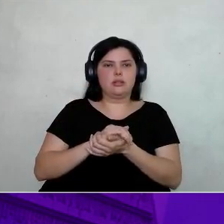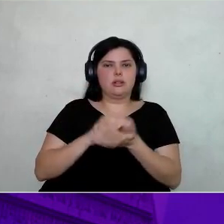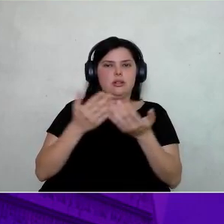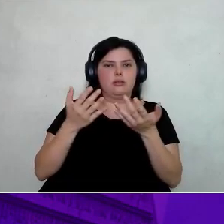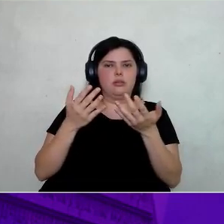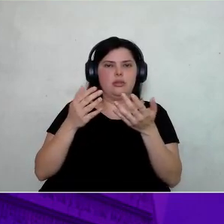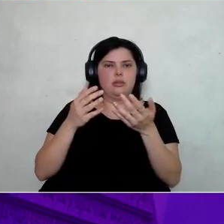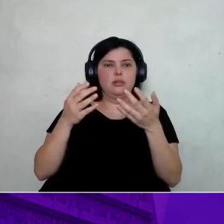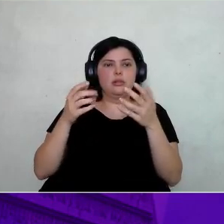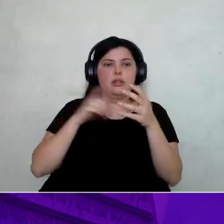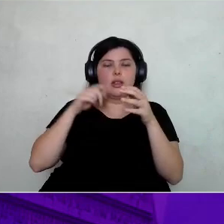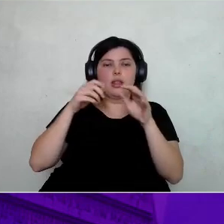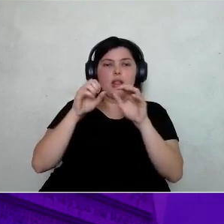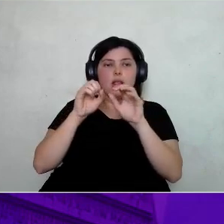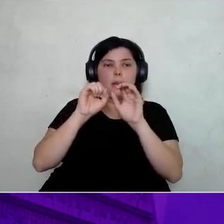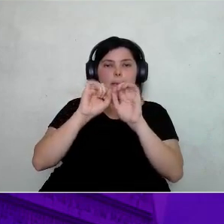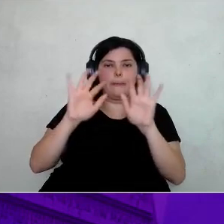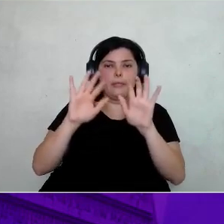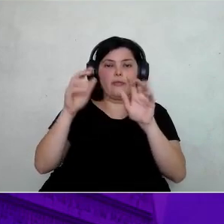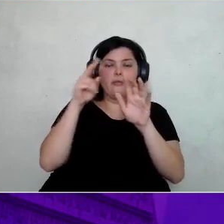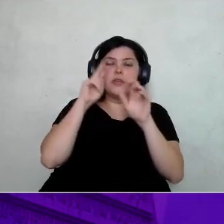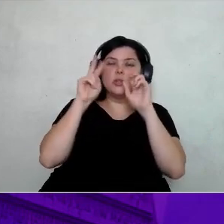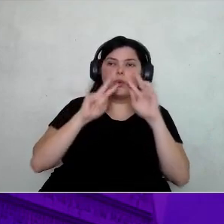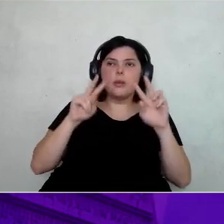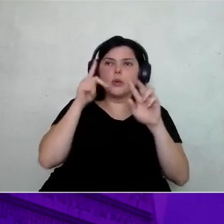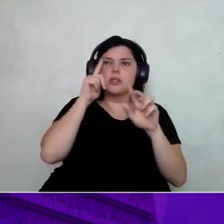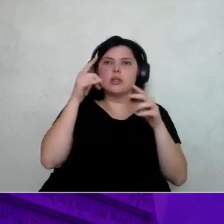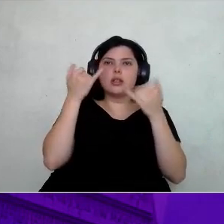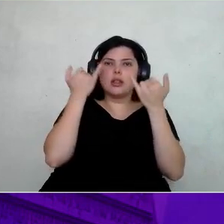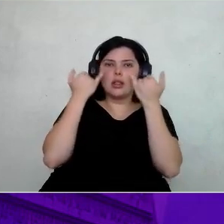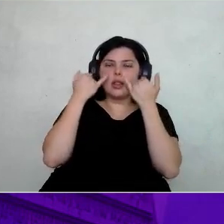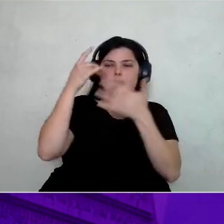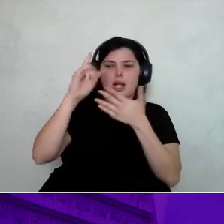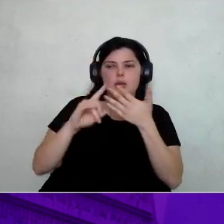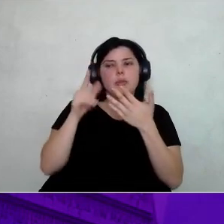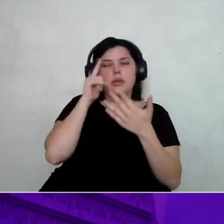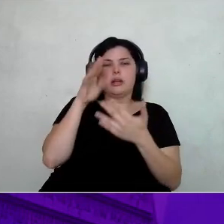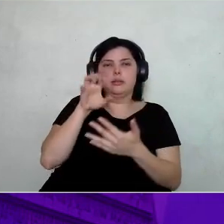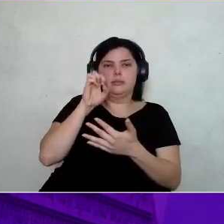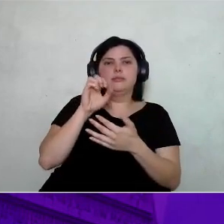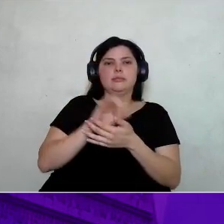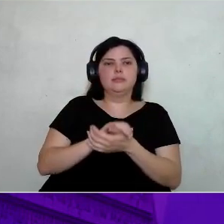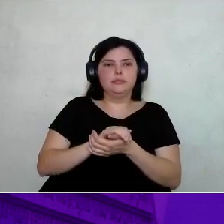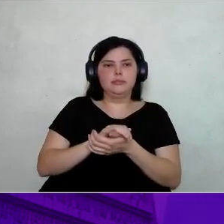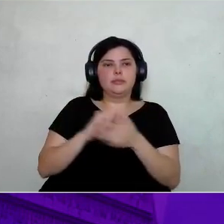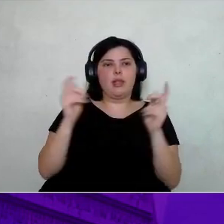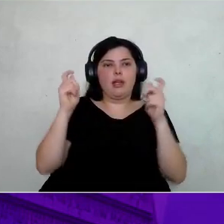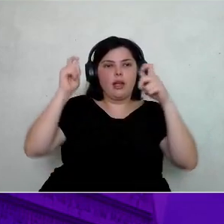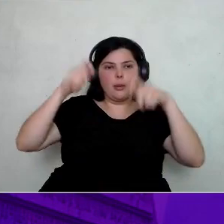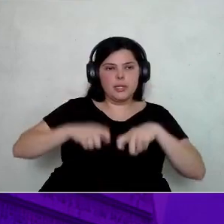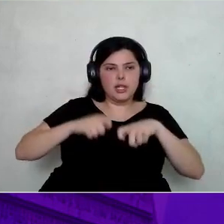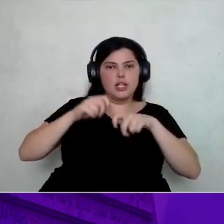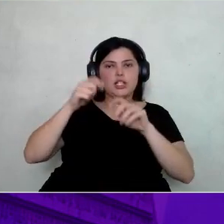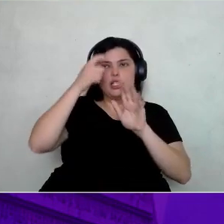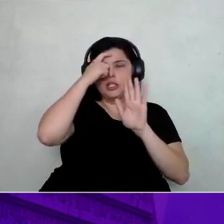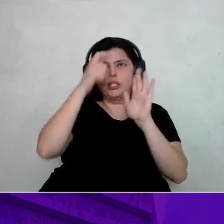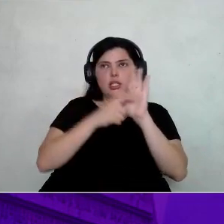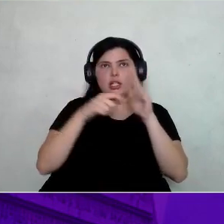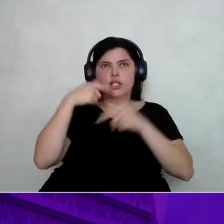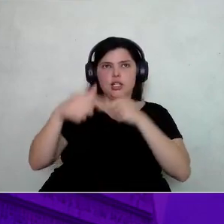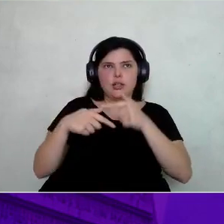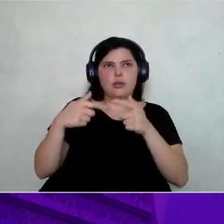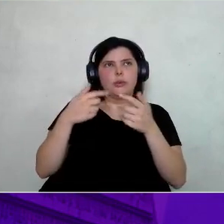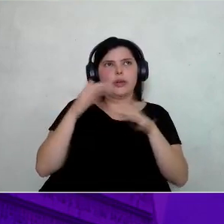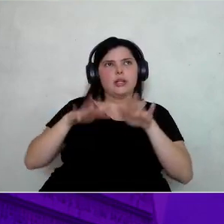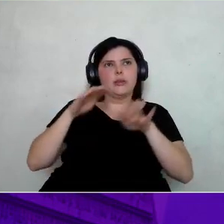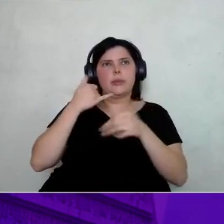para extrair o melhor daquele dado. Tá? Ele também, o QuickSight, ele já tem capacidade de IA generativa, então, muitas vezes, se você